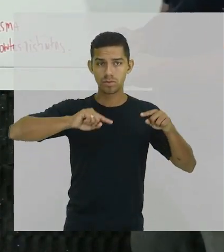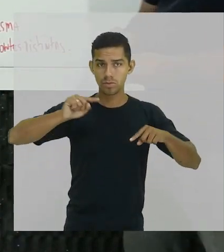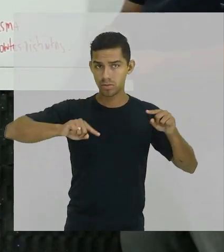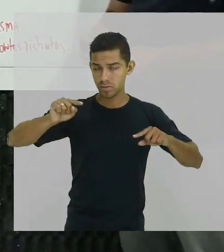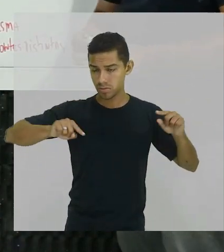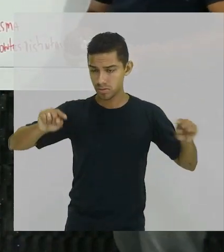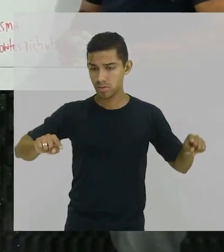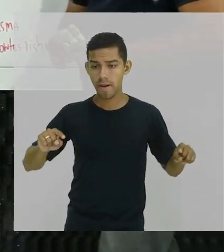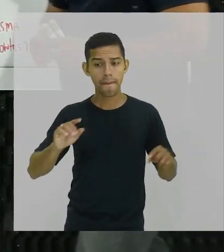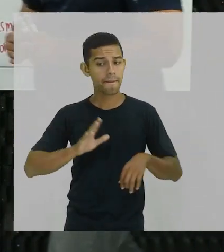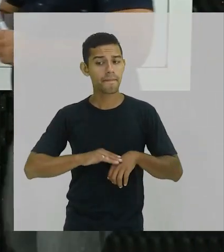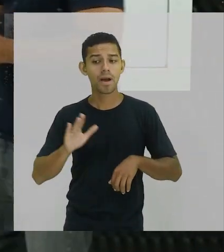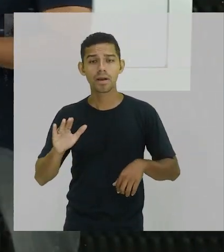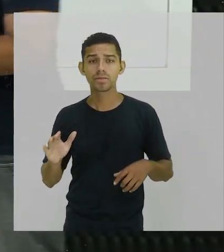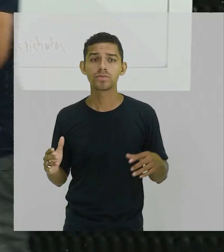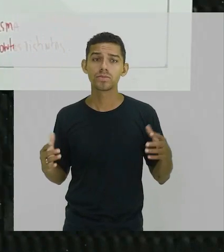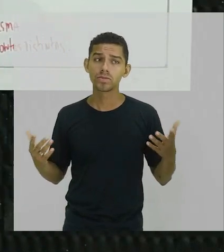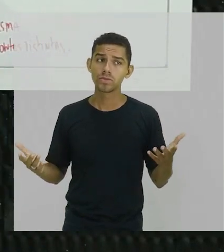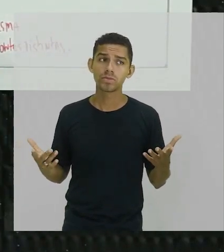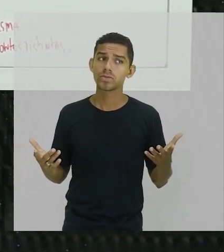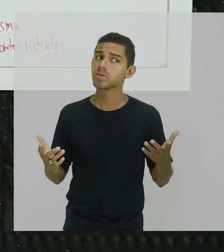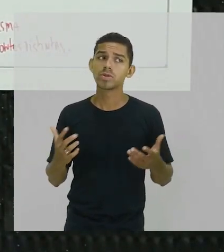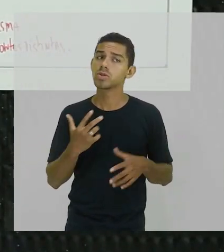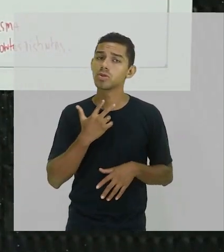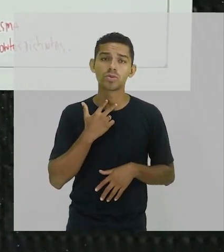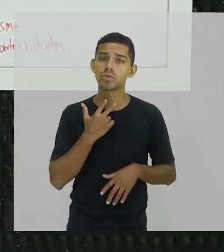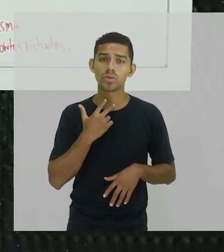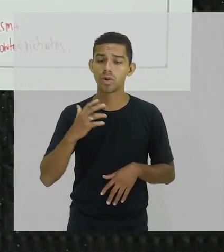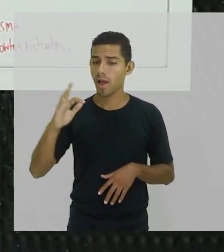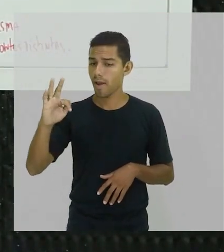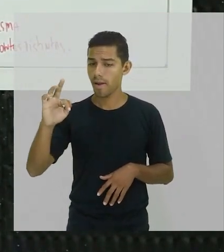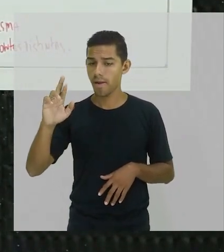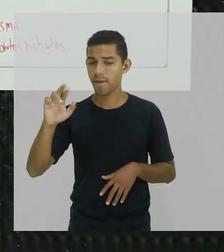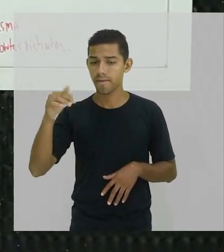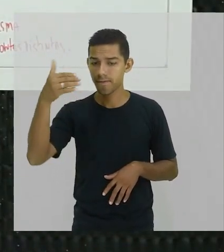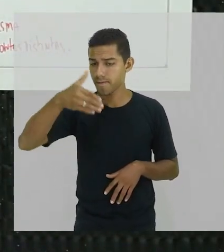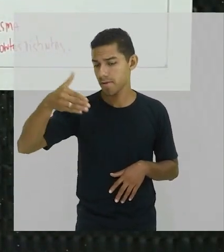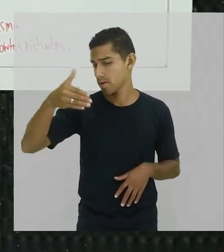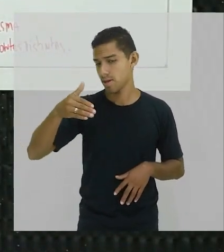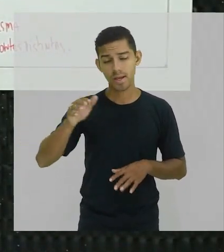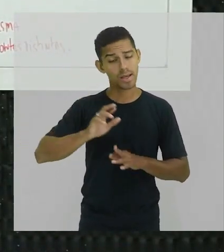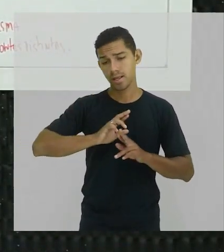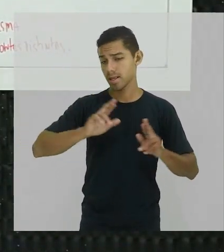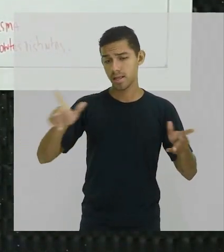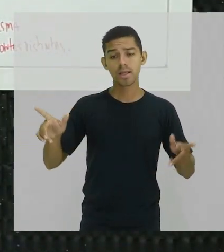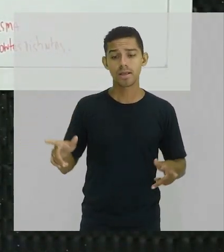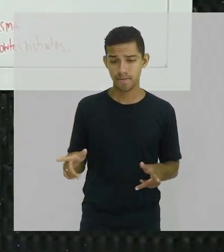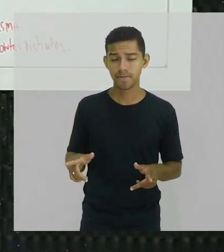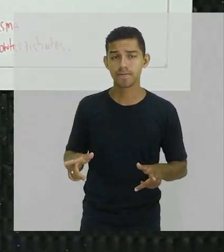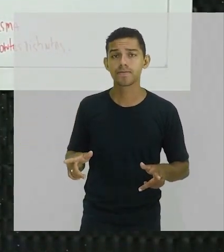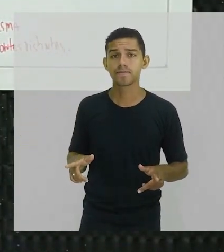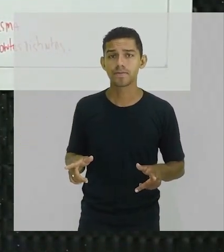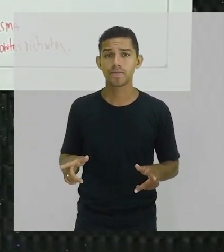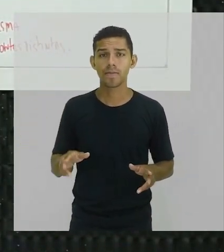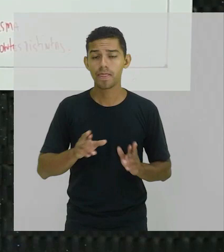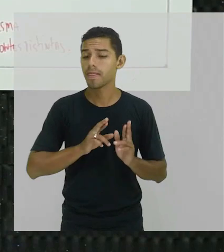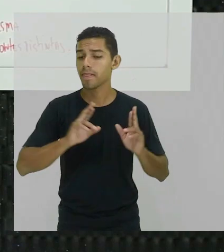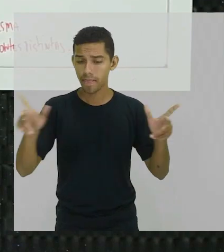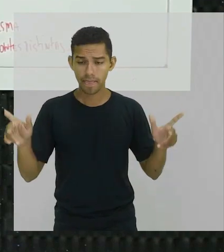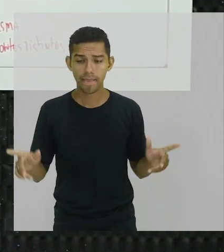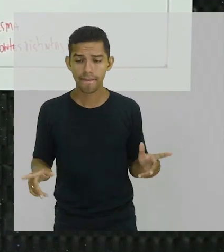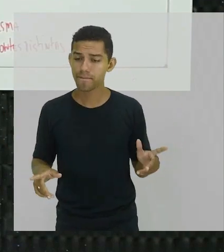Então ela vibra mais, tá ok? Então não pode ser de mesma frequência, porque eu tenho ali vibrações diferentes, tá